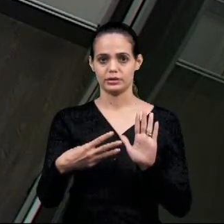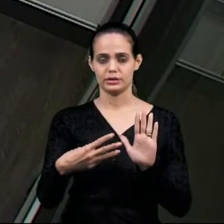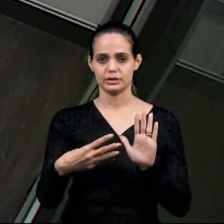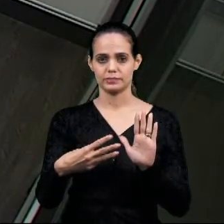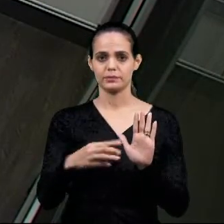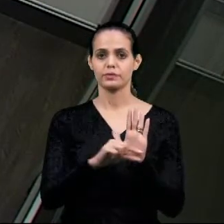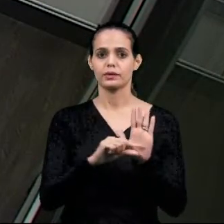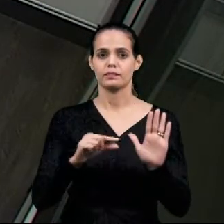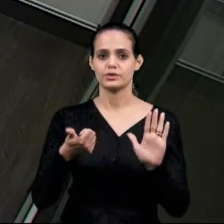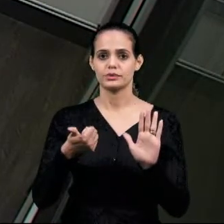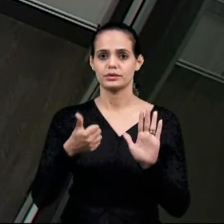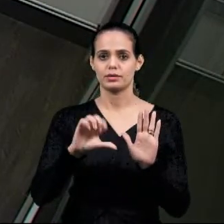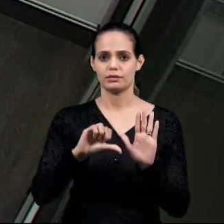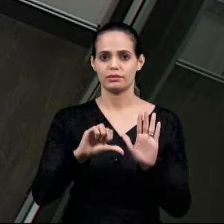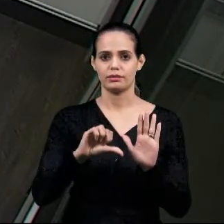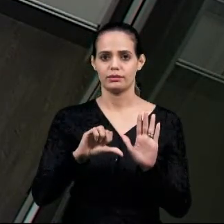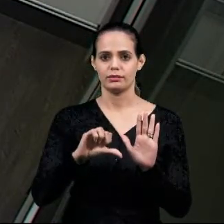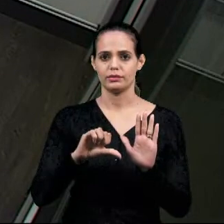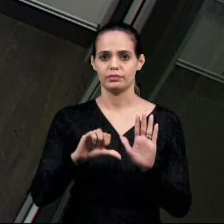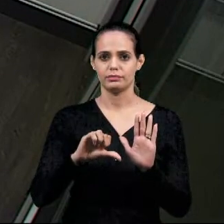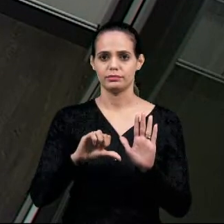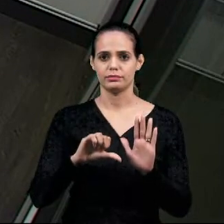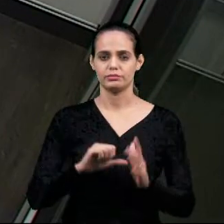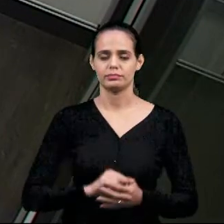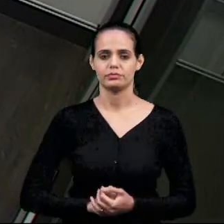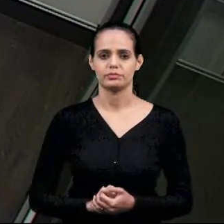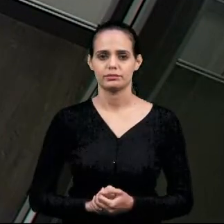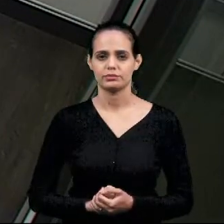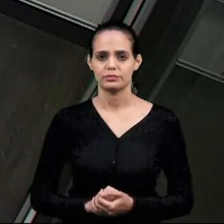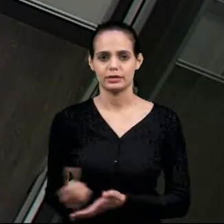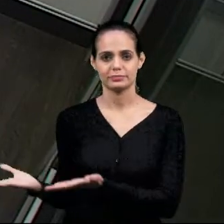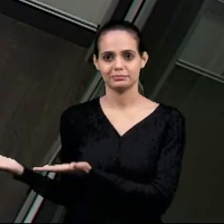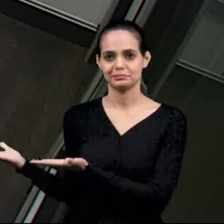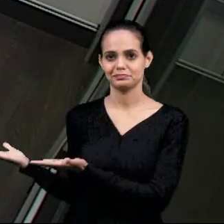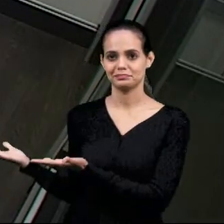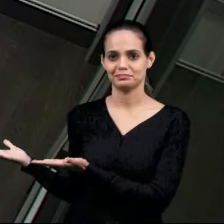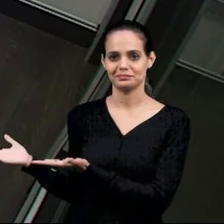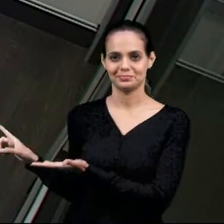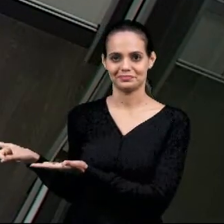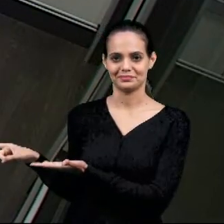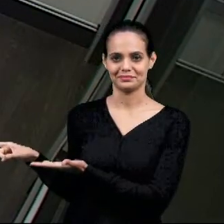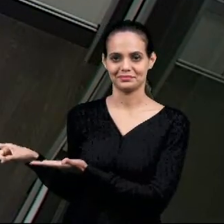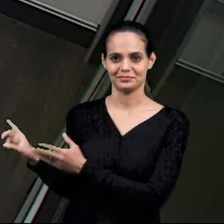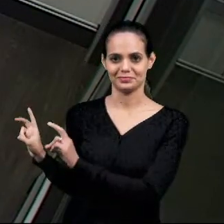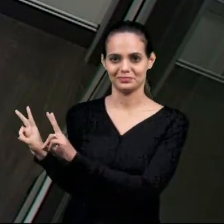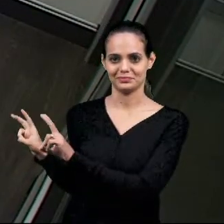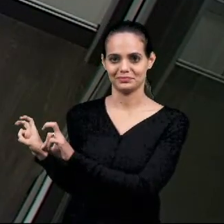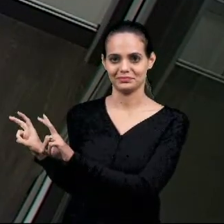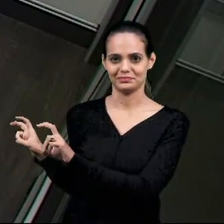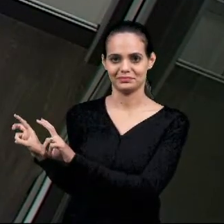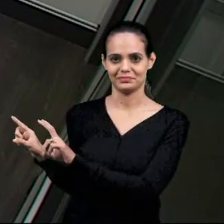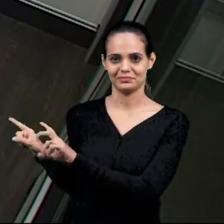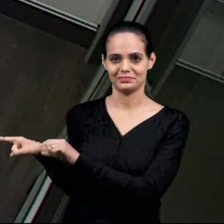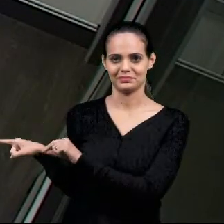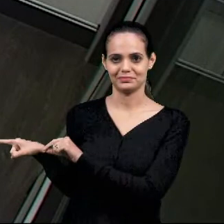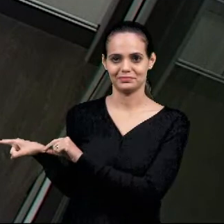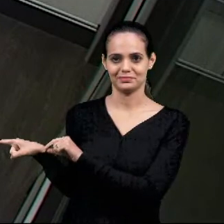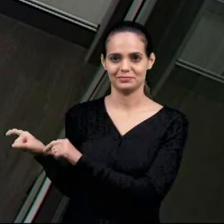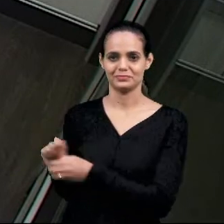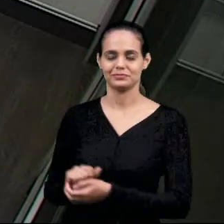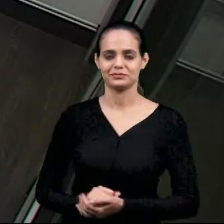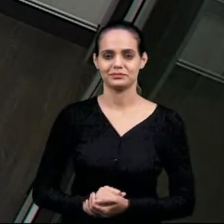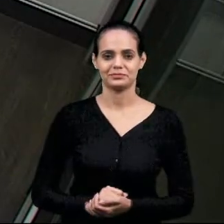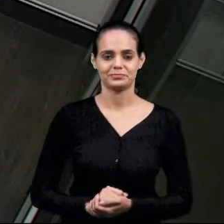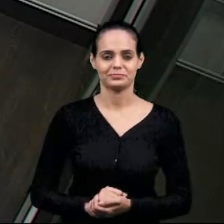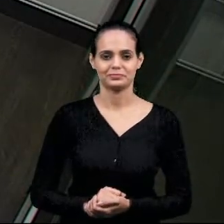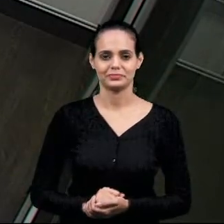verso 19. Verso 19 já está aparecendo aí na tela para os irmãos. E fala de uma necessidade de